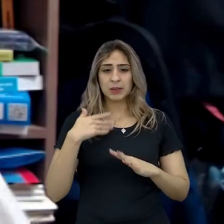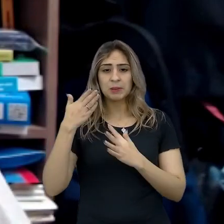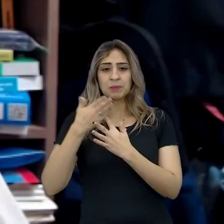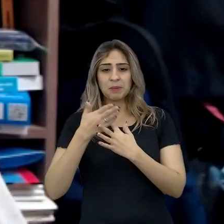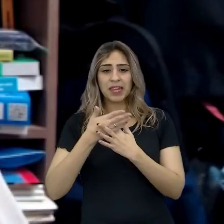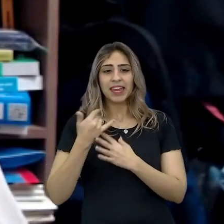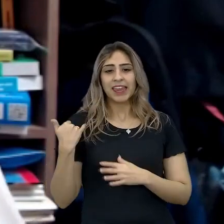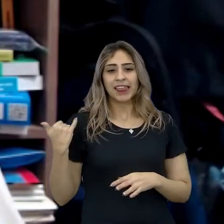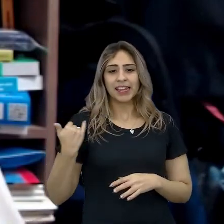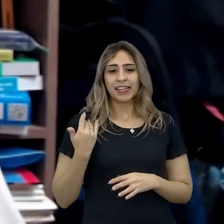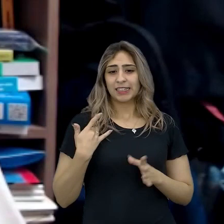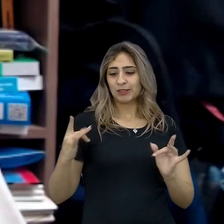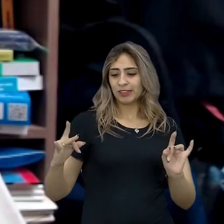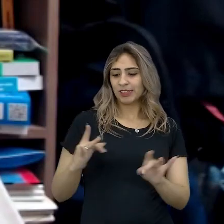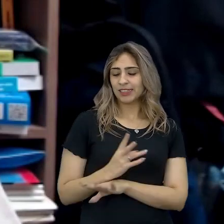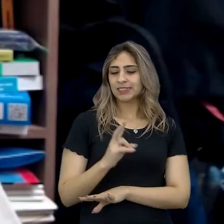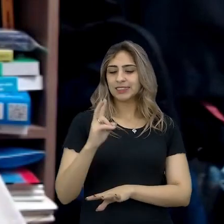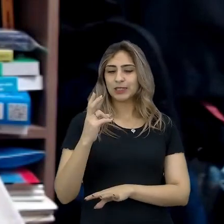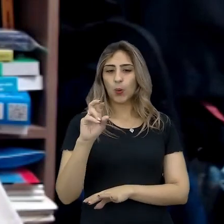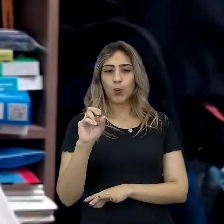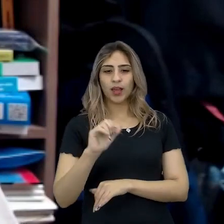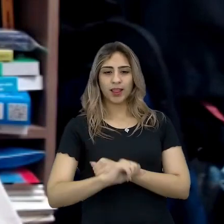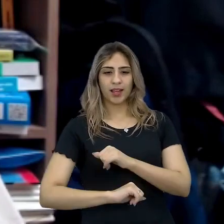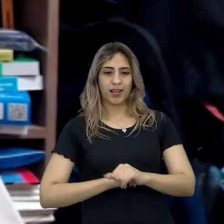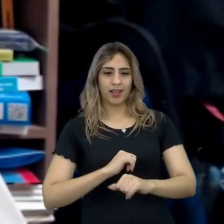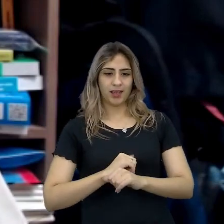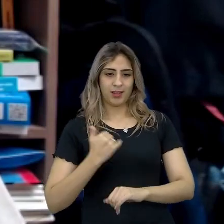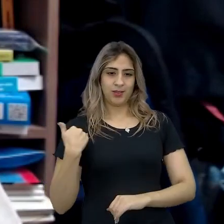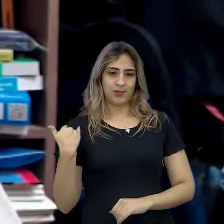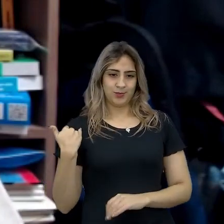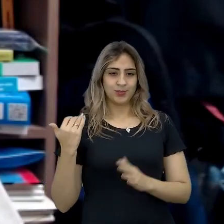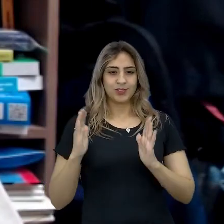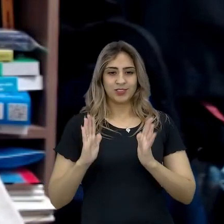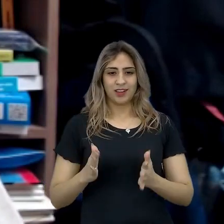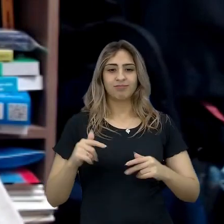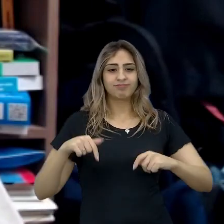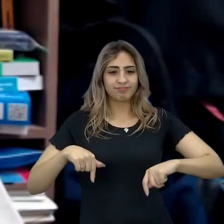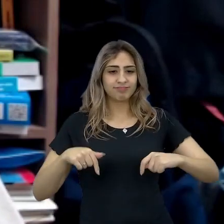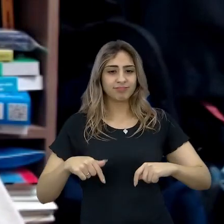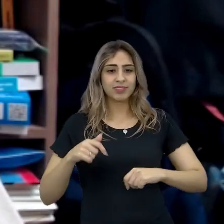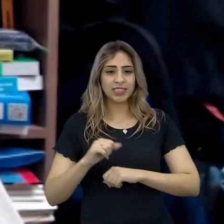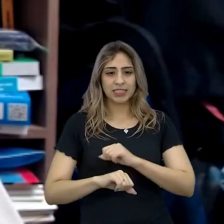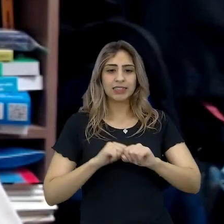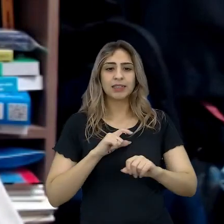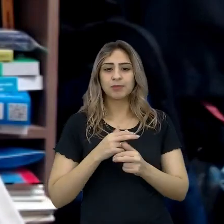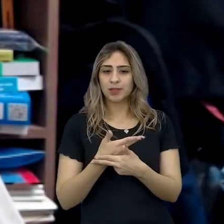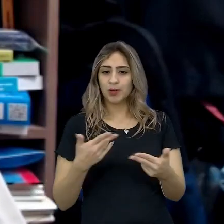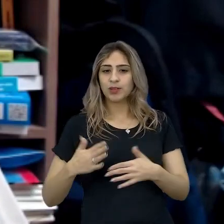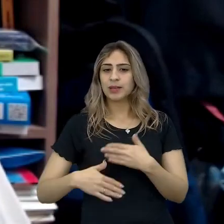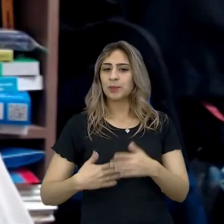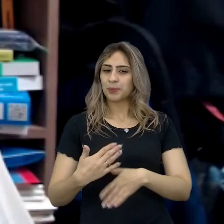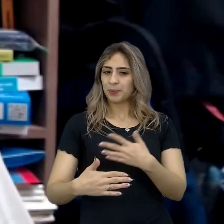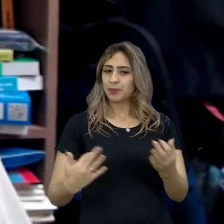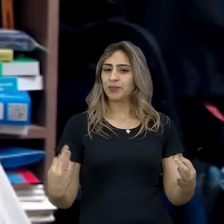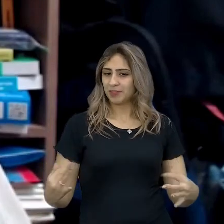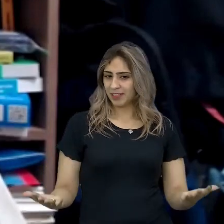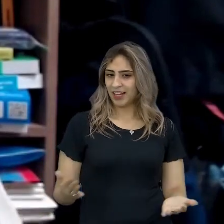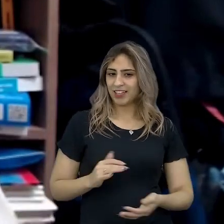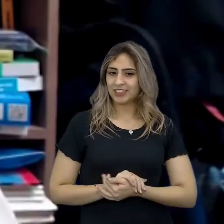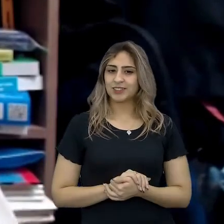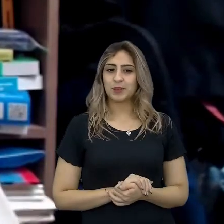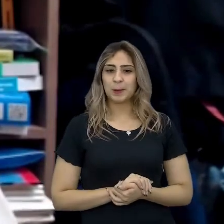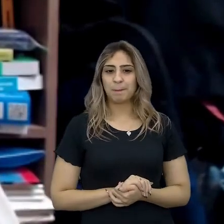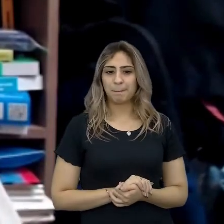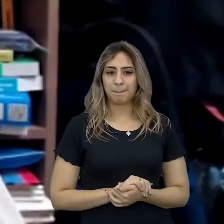eu completei 50 anos esse ano, então vamos que vamos, que tem muita coisa pela frente, né, Everaldo